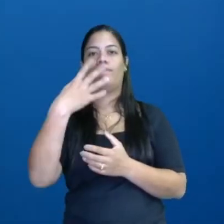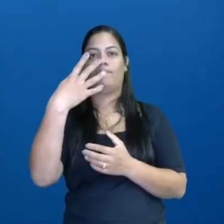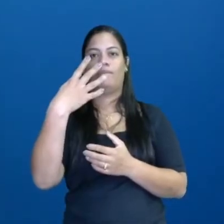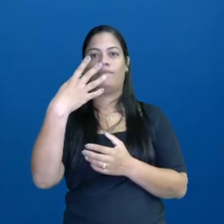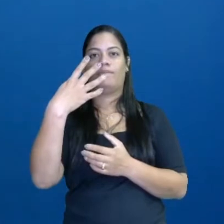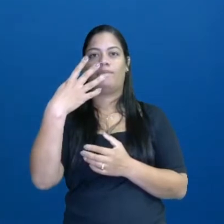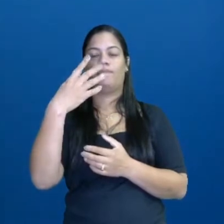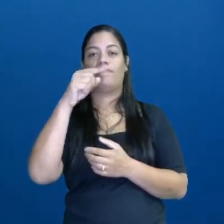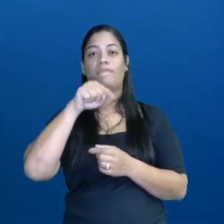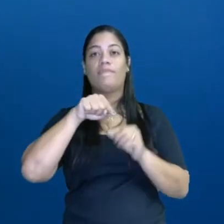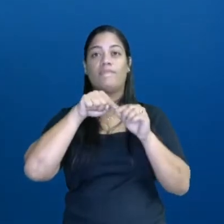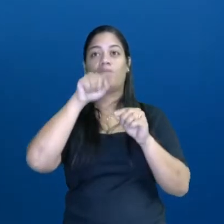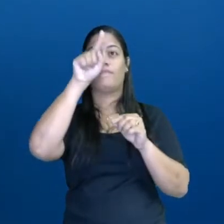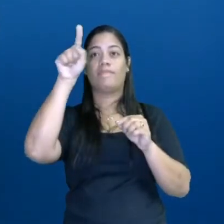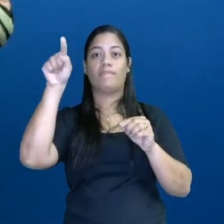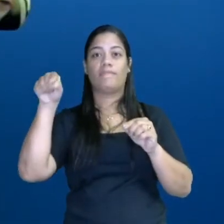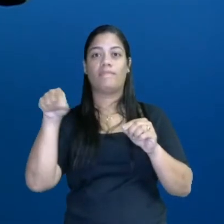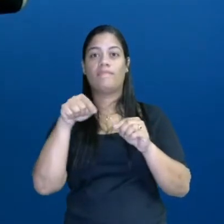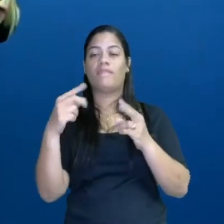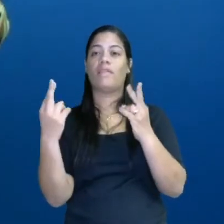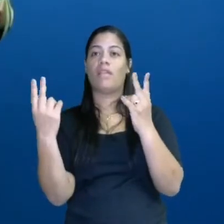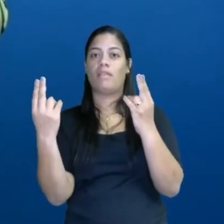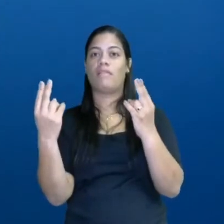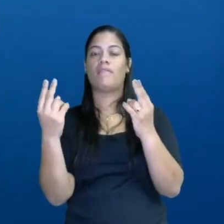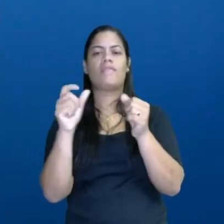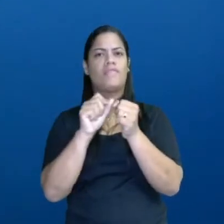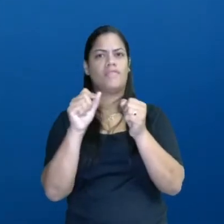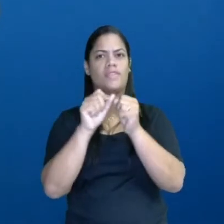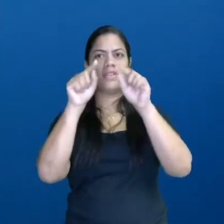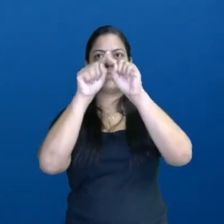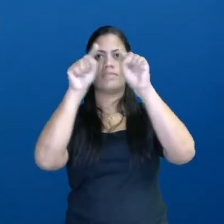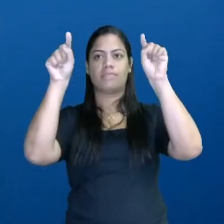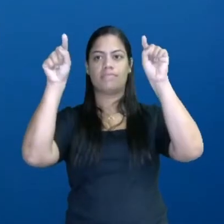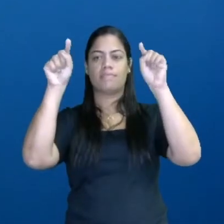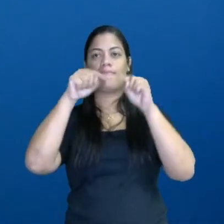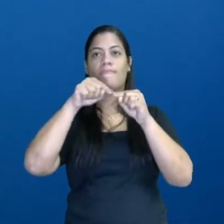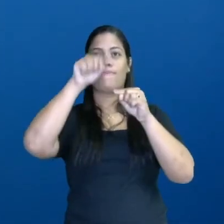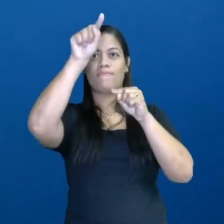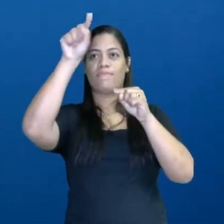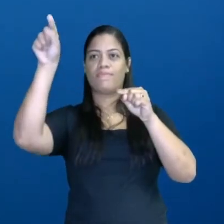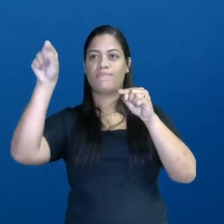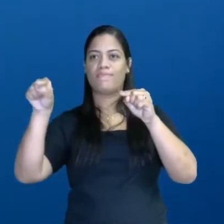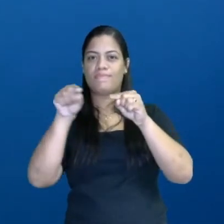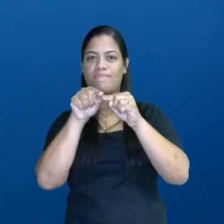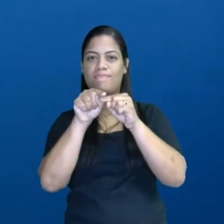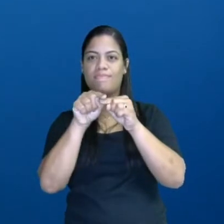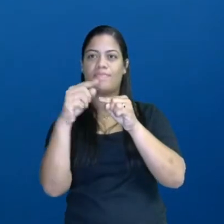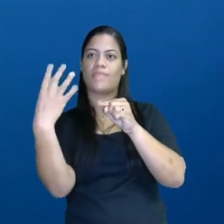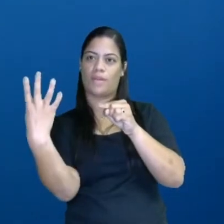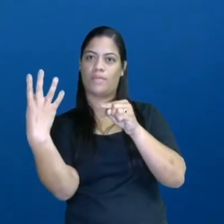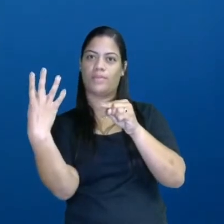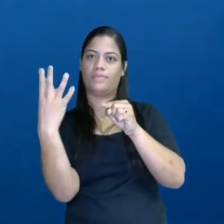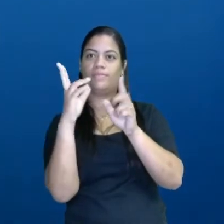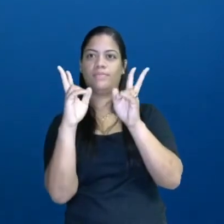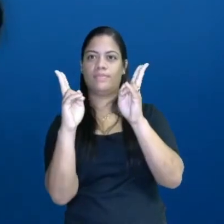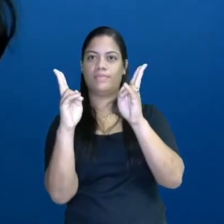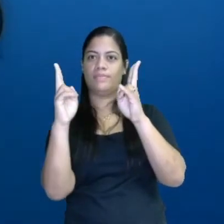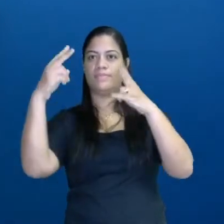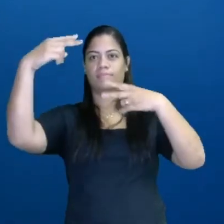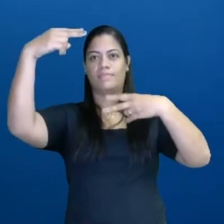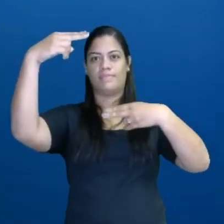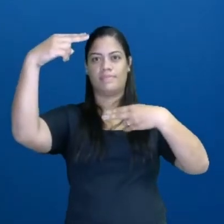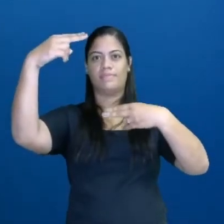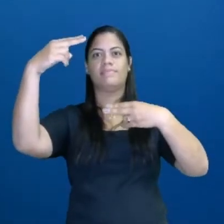4 lados, né? Isso, o número de lados. Então, para formar um quadrado, ele tem que ter o quê? 4 lados, não é isso?